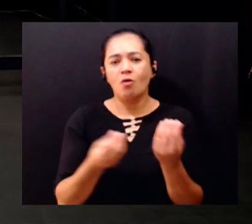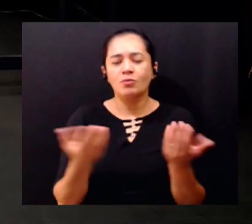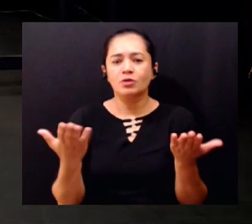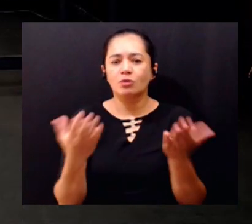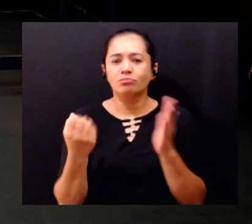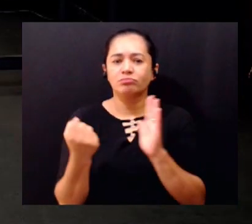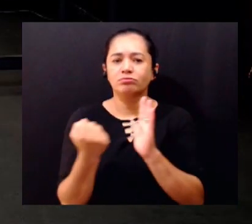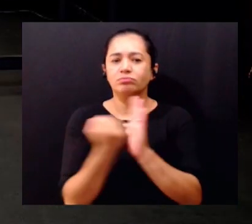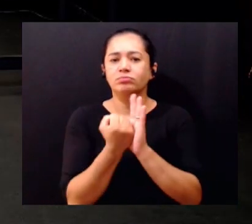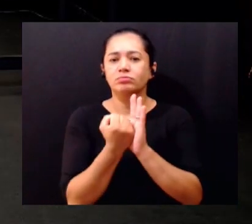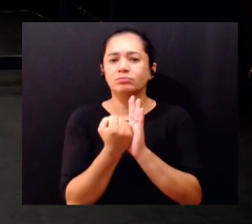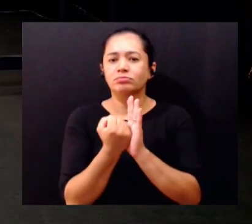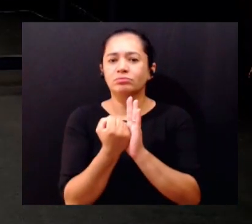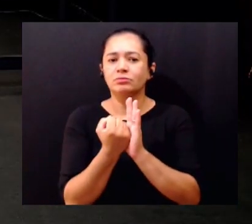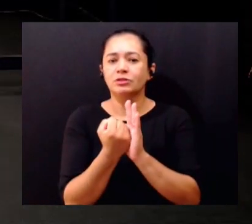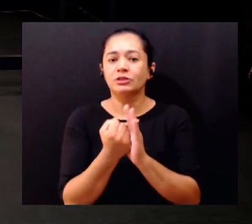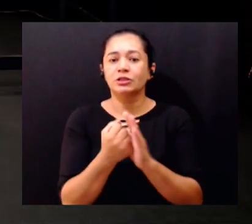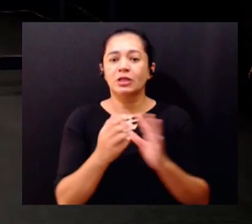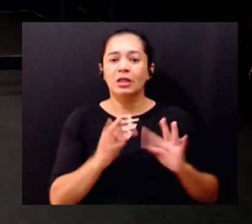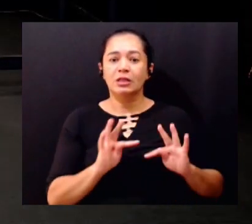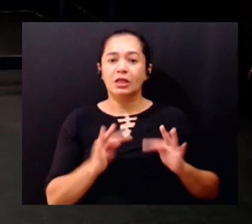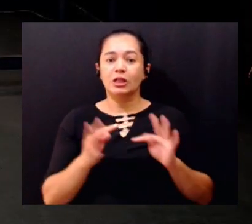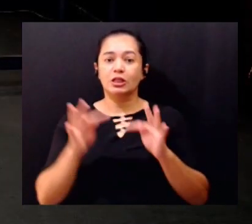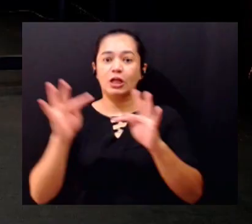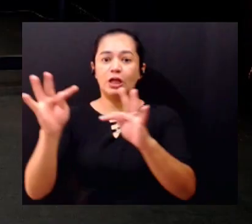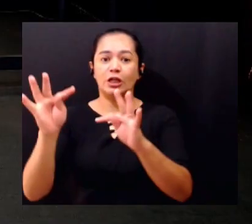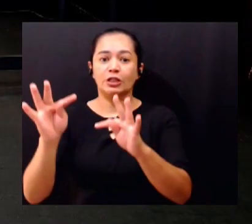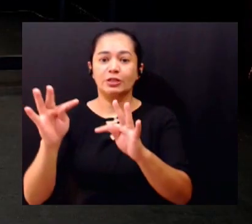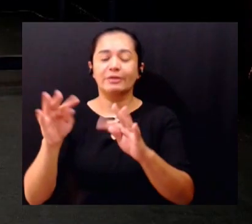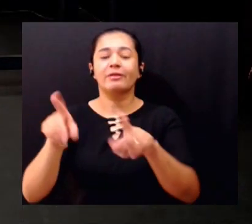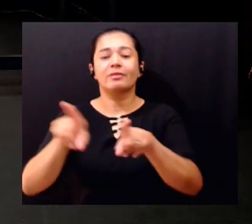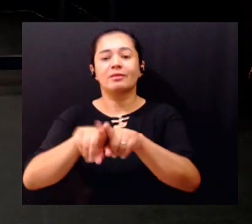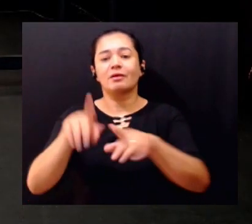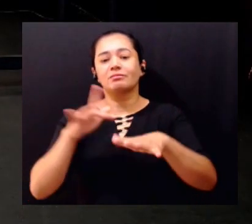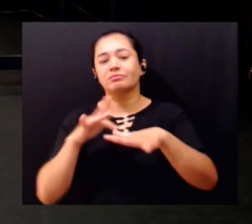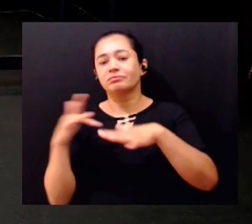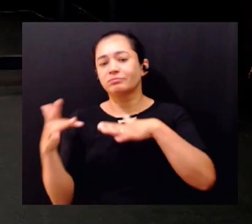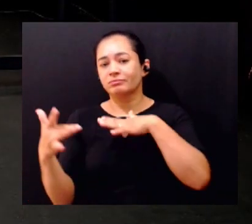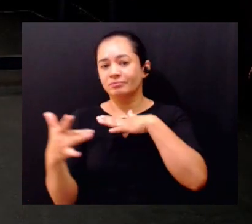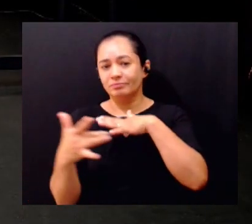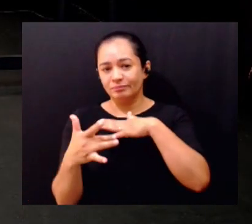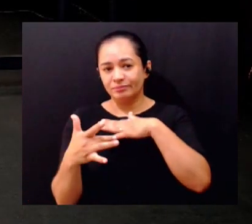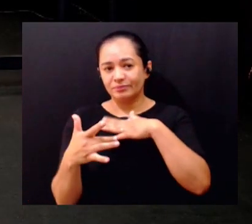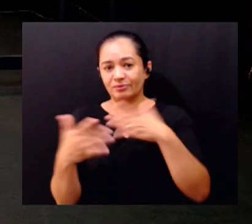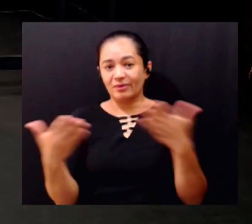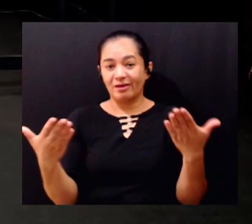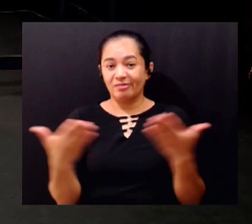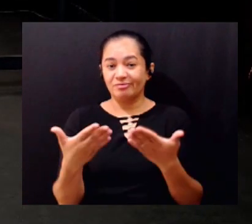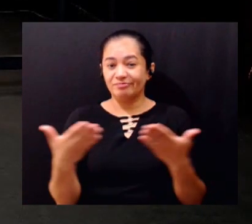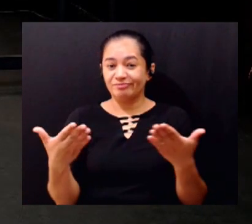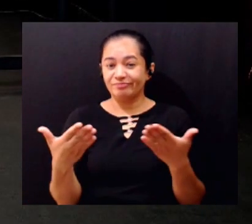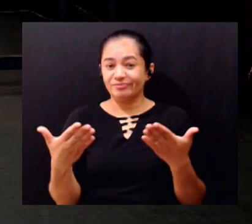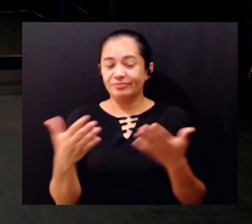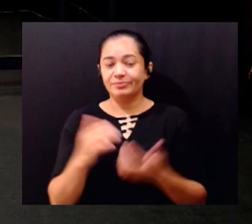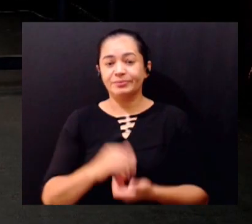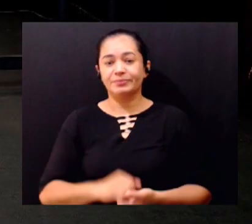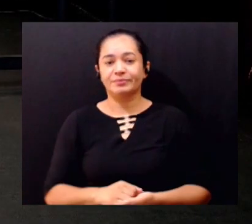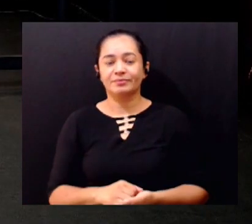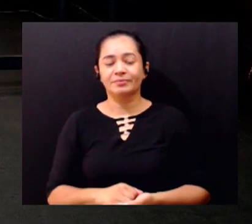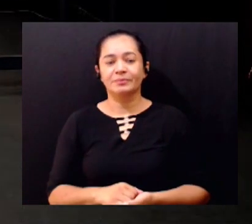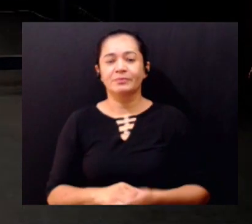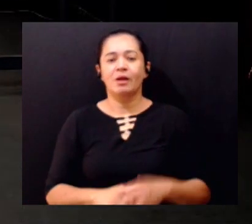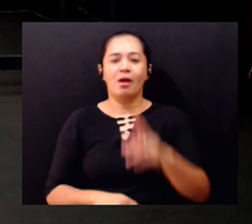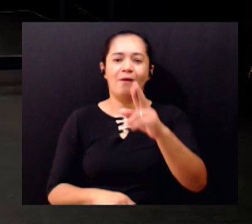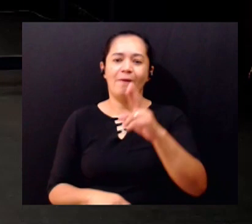da tecnologia e das redes sociais neste cenário hoje? Vamos lá. Respondendo, então,